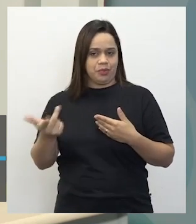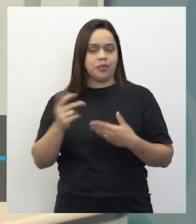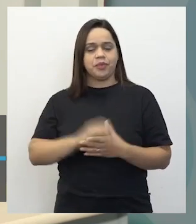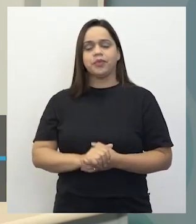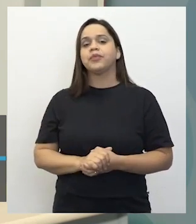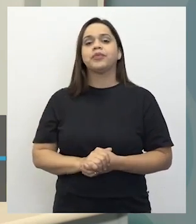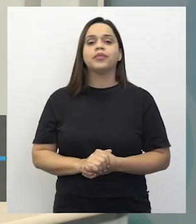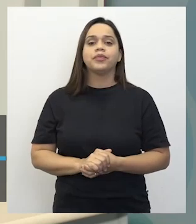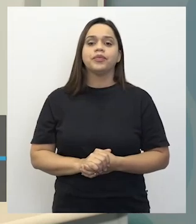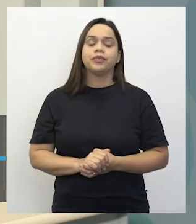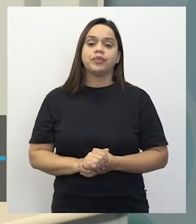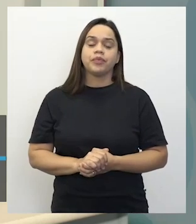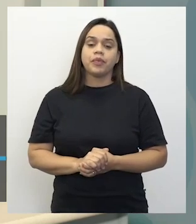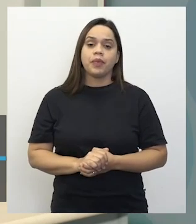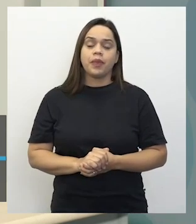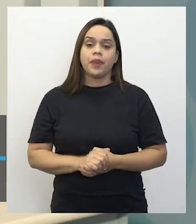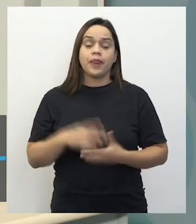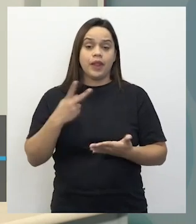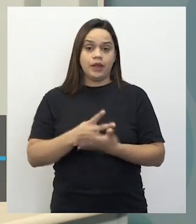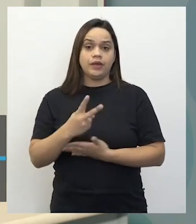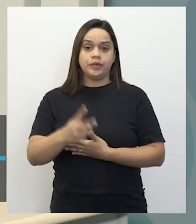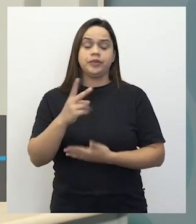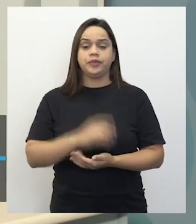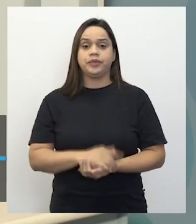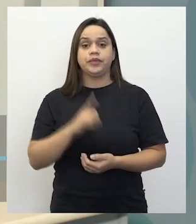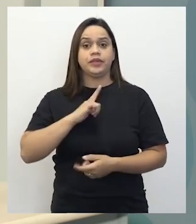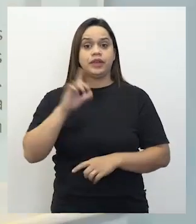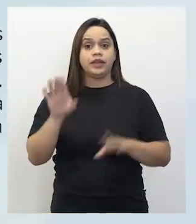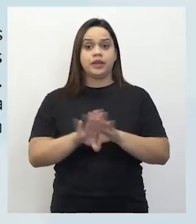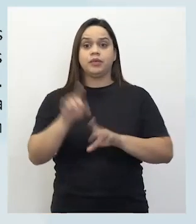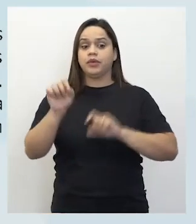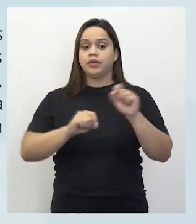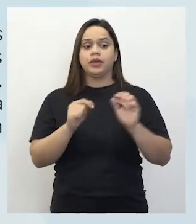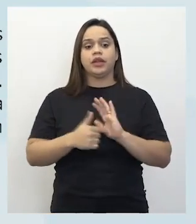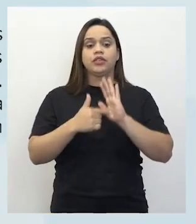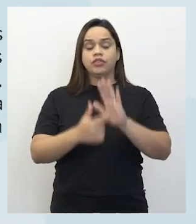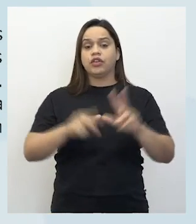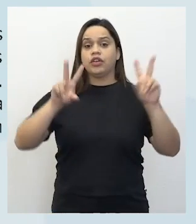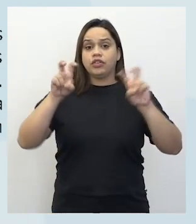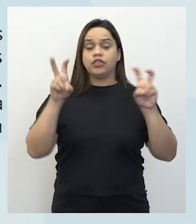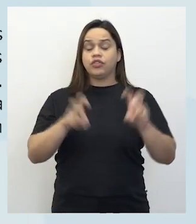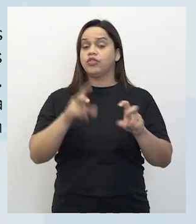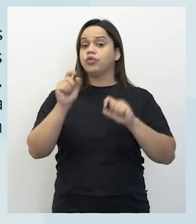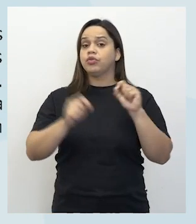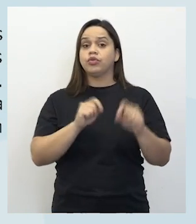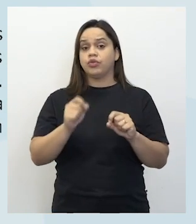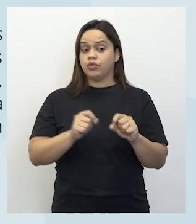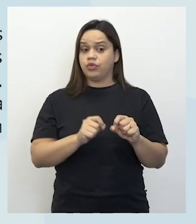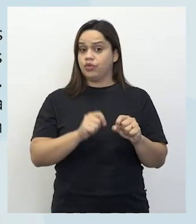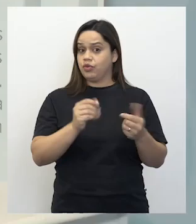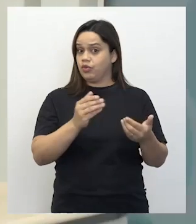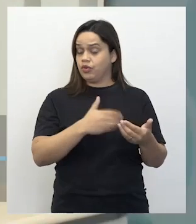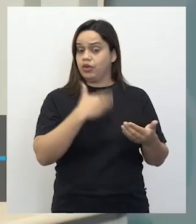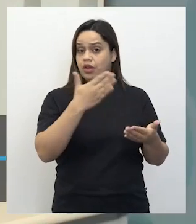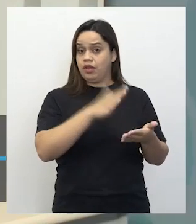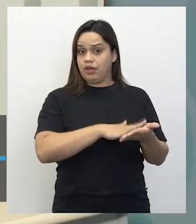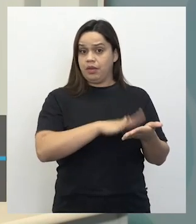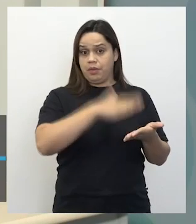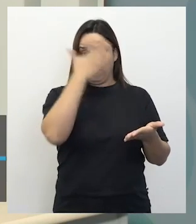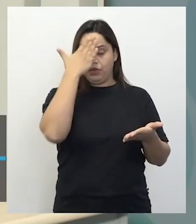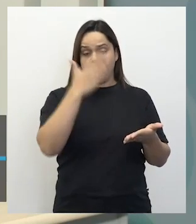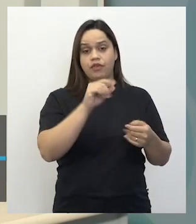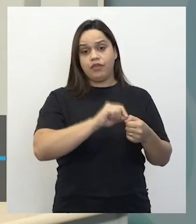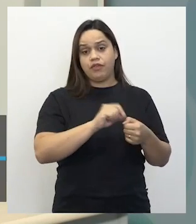mais comum. Aí, continuando, temos também indicar o título de obras. A gente também coloca isso entre